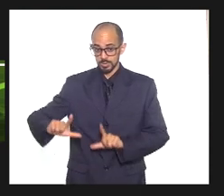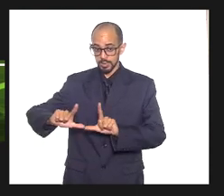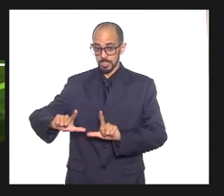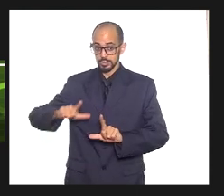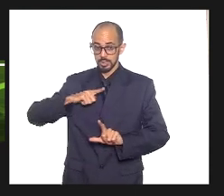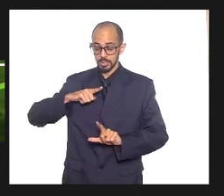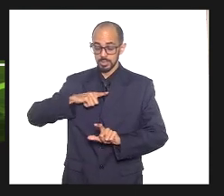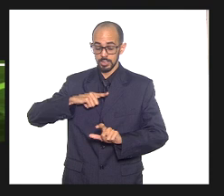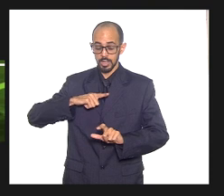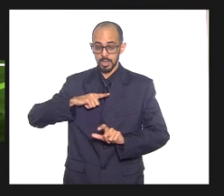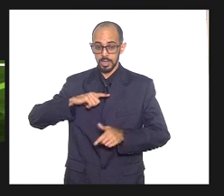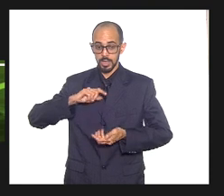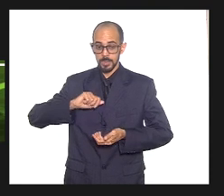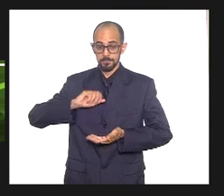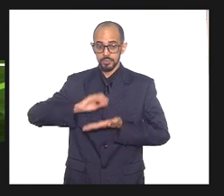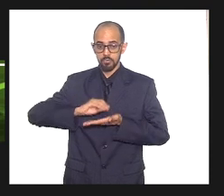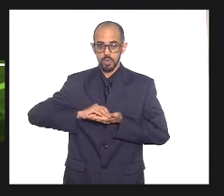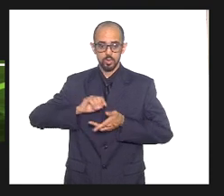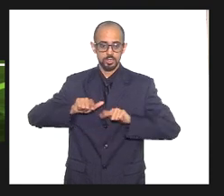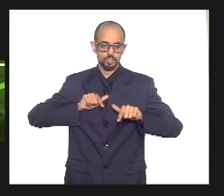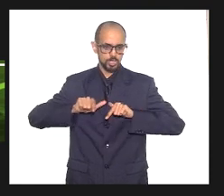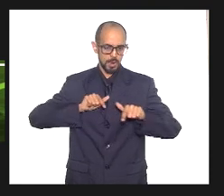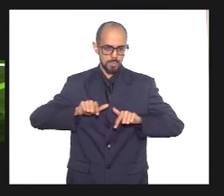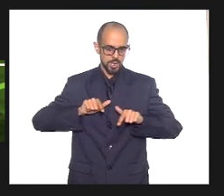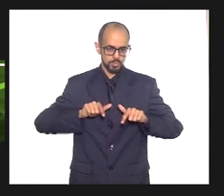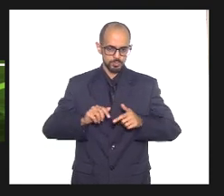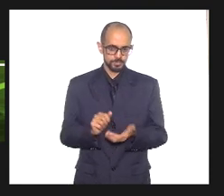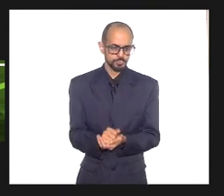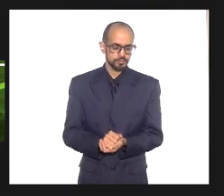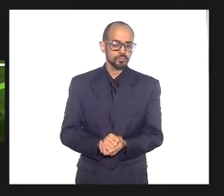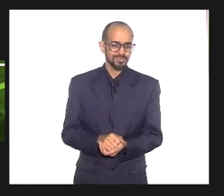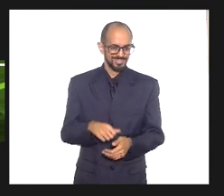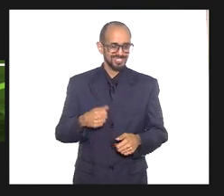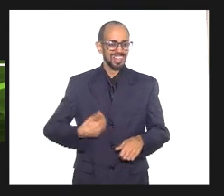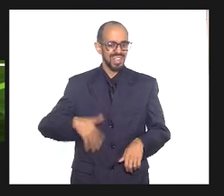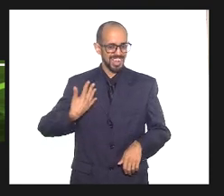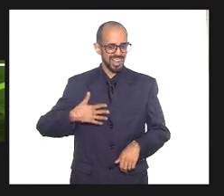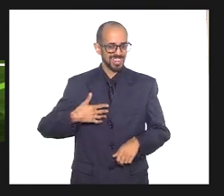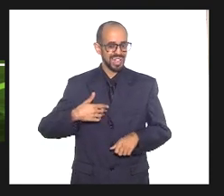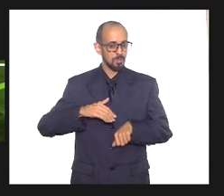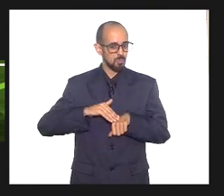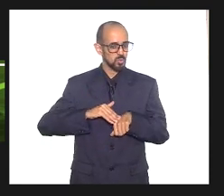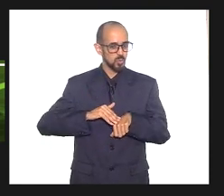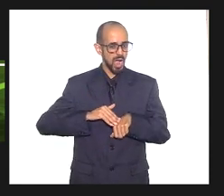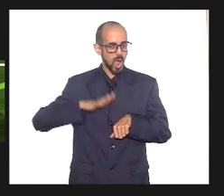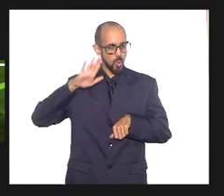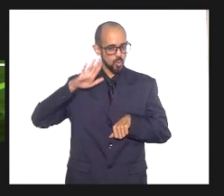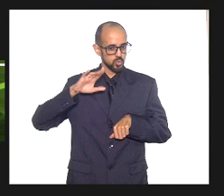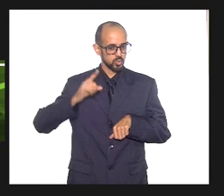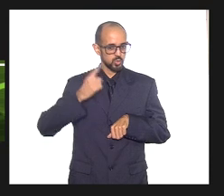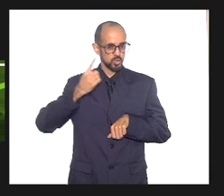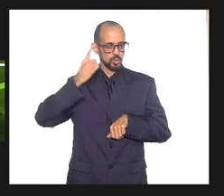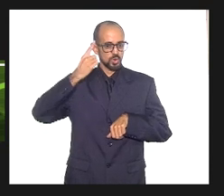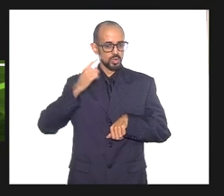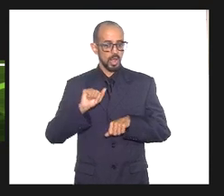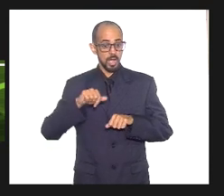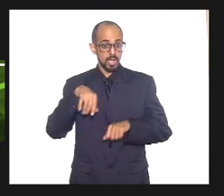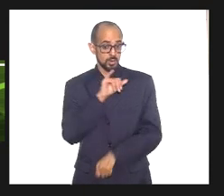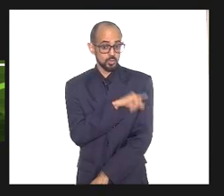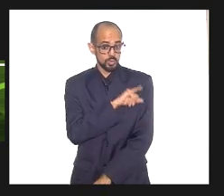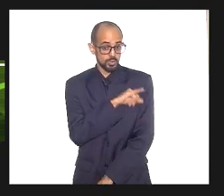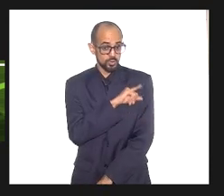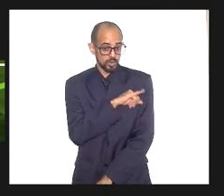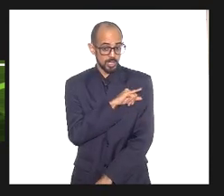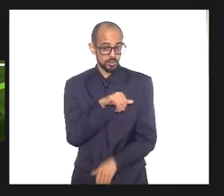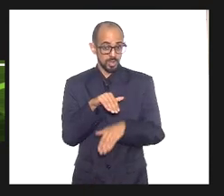desemprego, né, que está acentuada, e percebam que, no caso do Rio de Janeiro, está acima